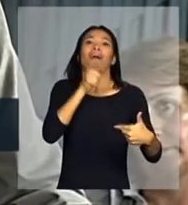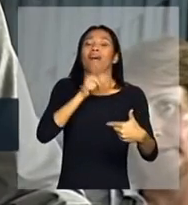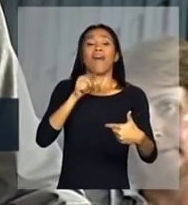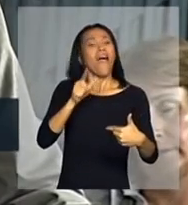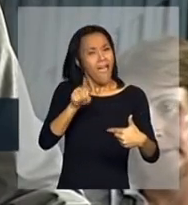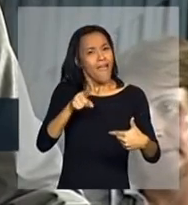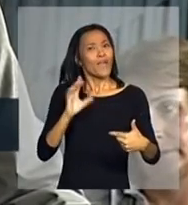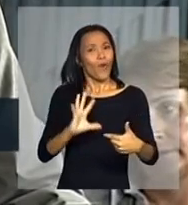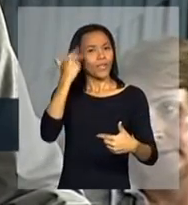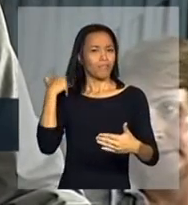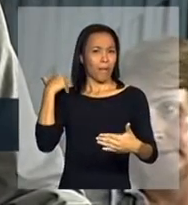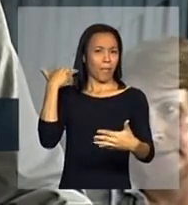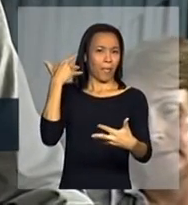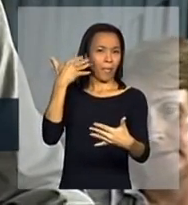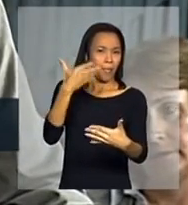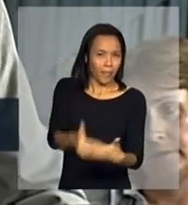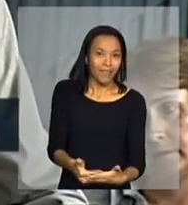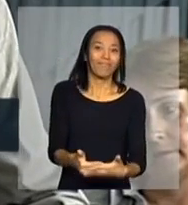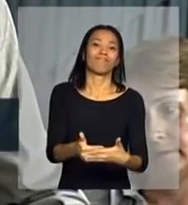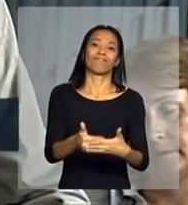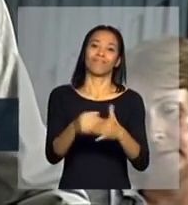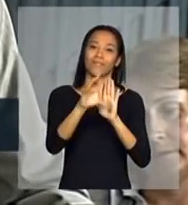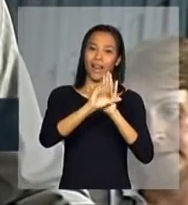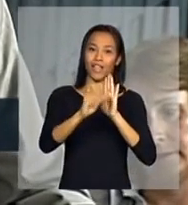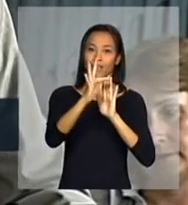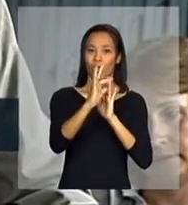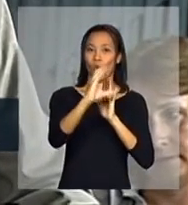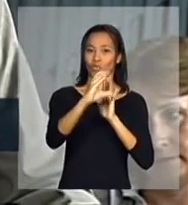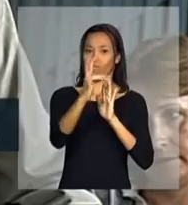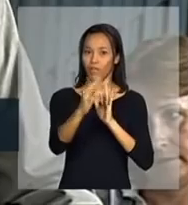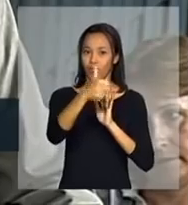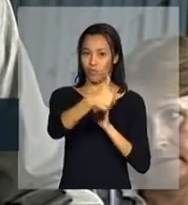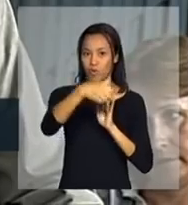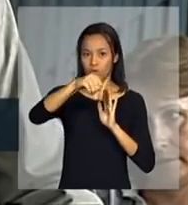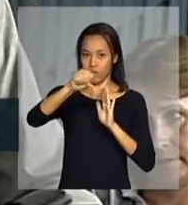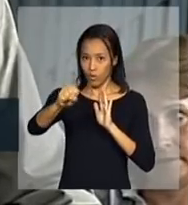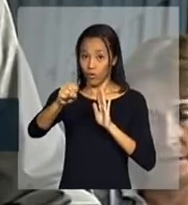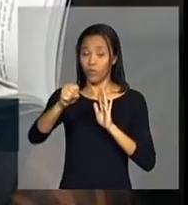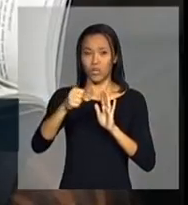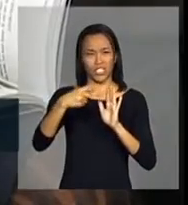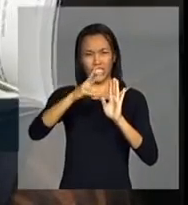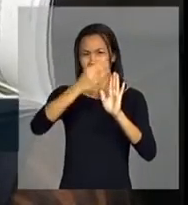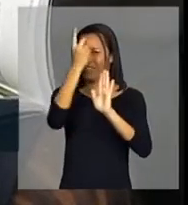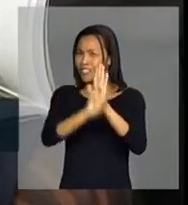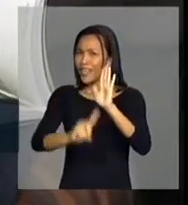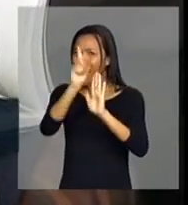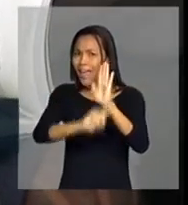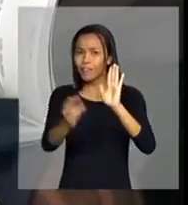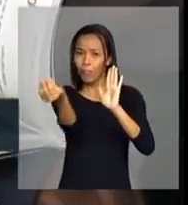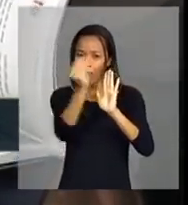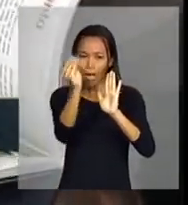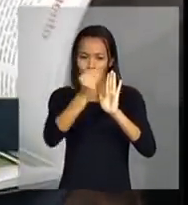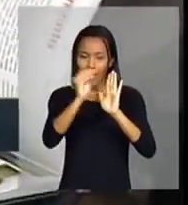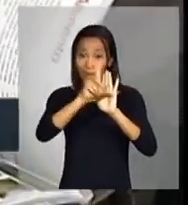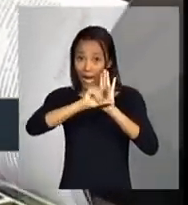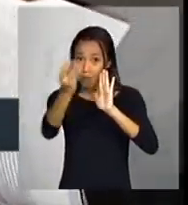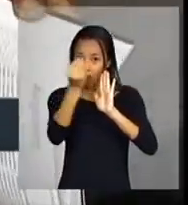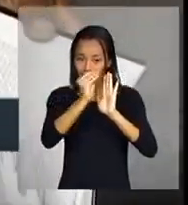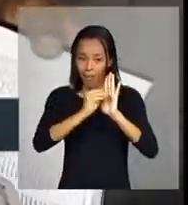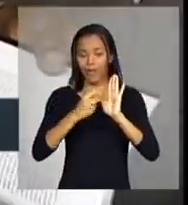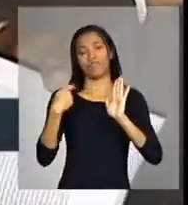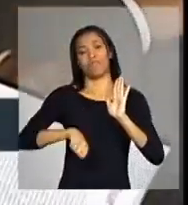de 1988. Muitos dos direitos que estão lá afirmados para os povos indígenas ainda precisam de